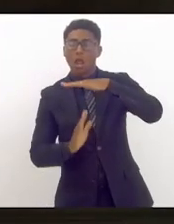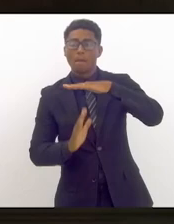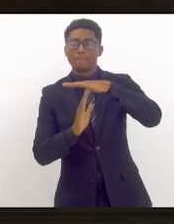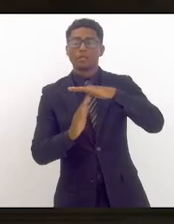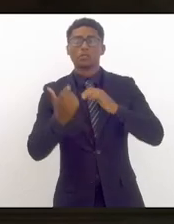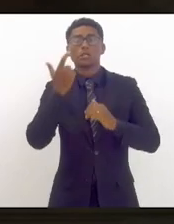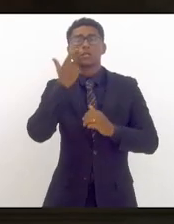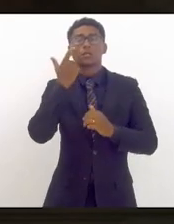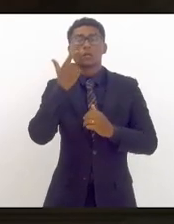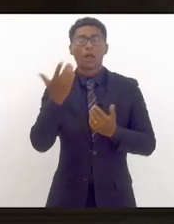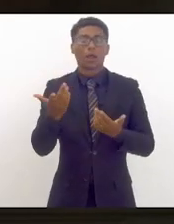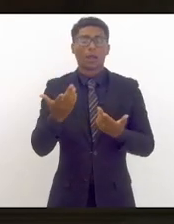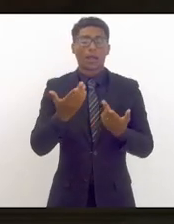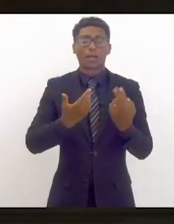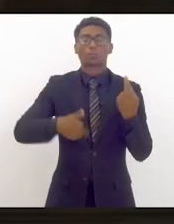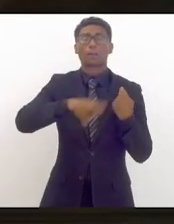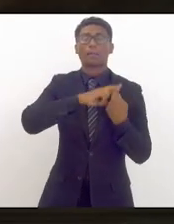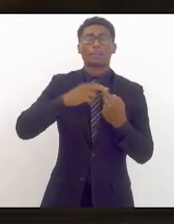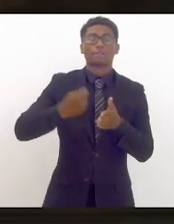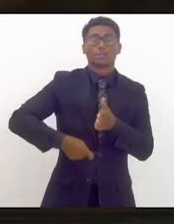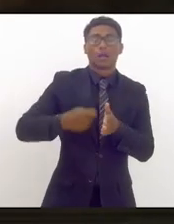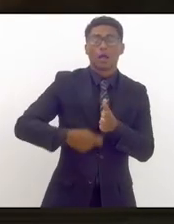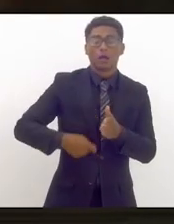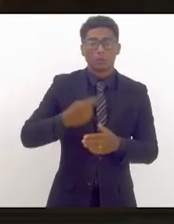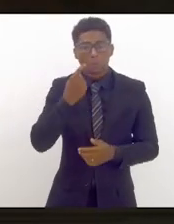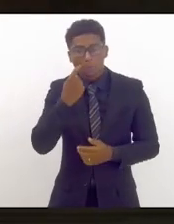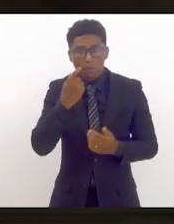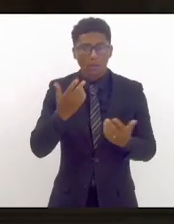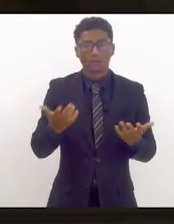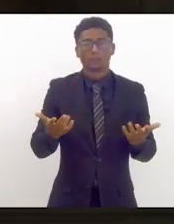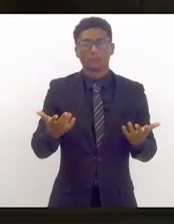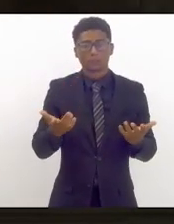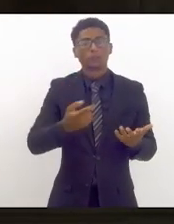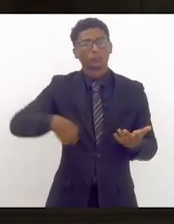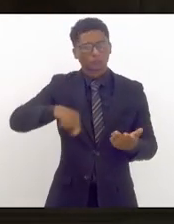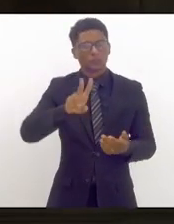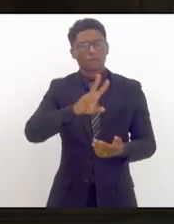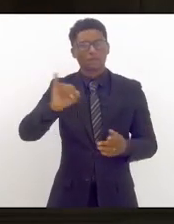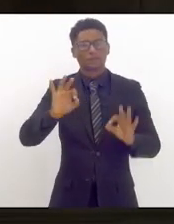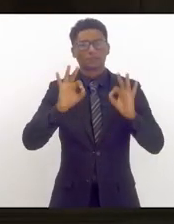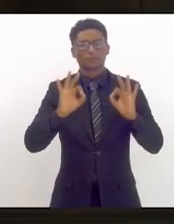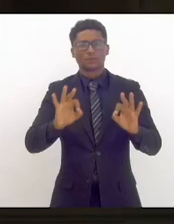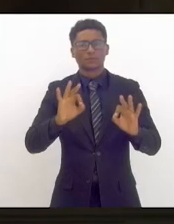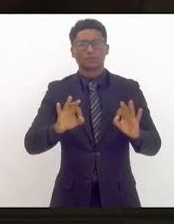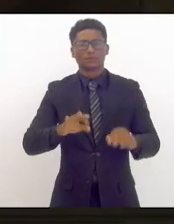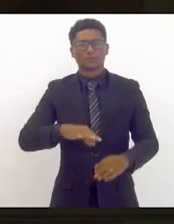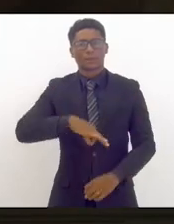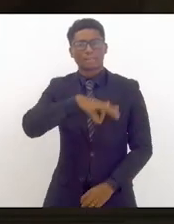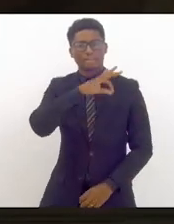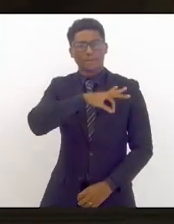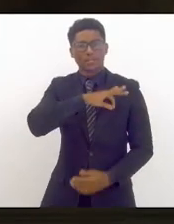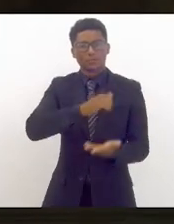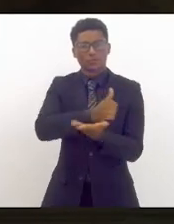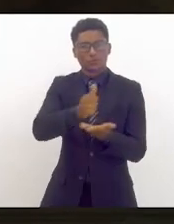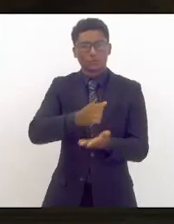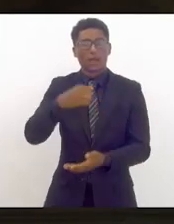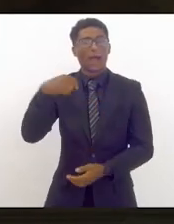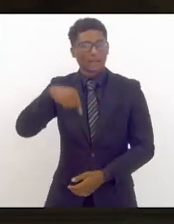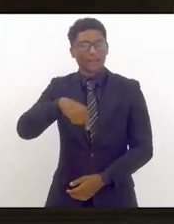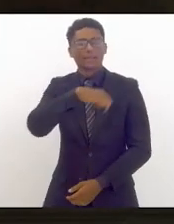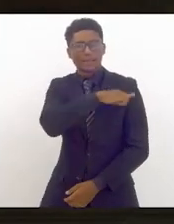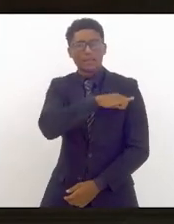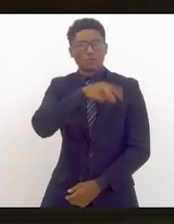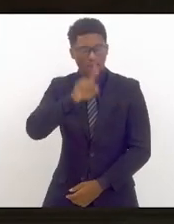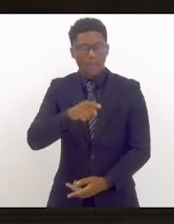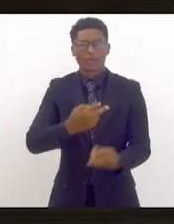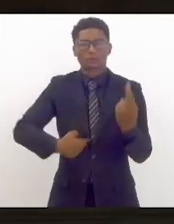responsabilidade fiscal. Nós iremos implantar o piso do magistério no Rio de Janeiro, é um compromisso